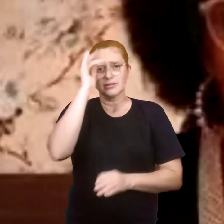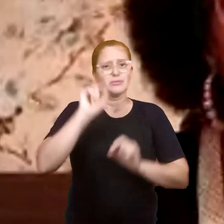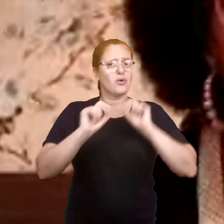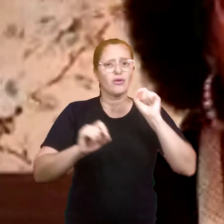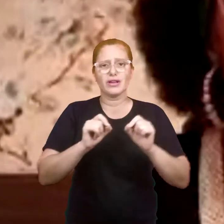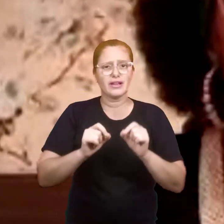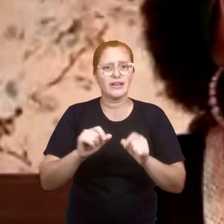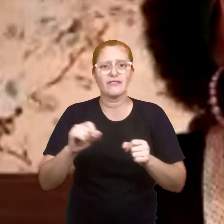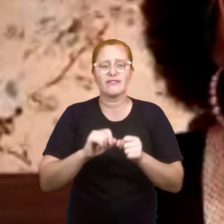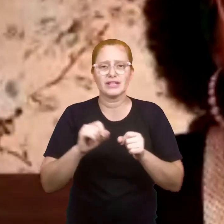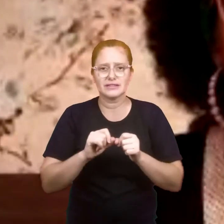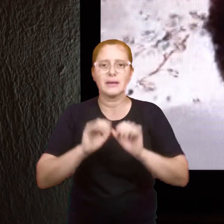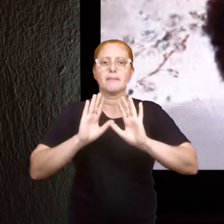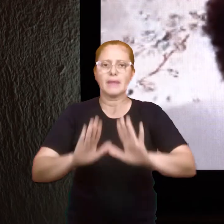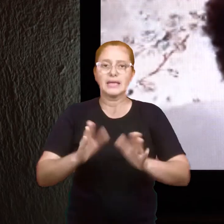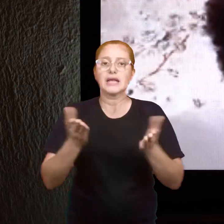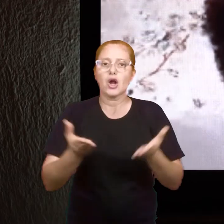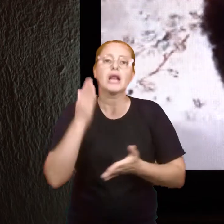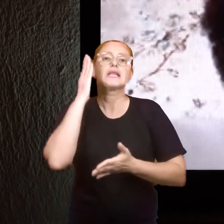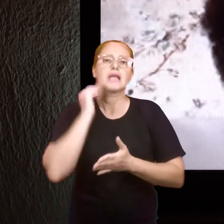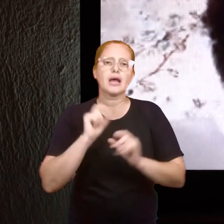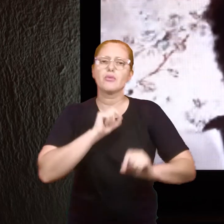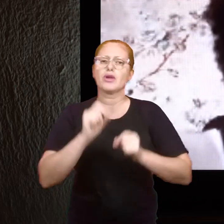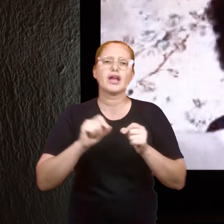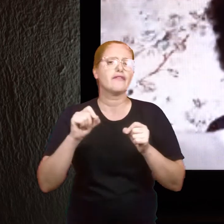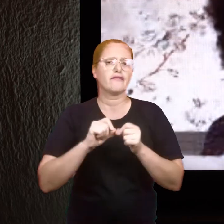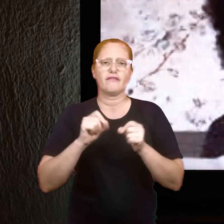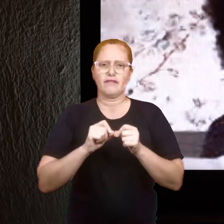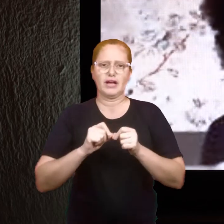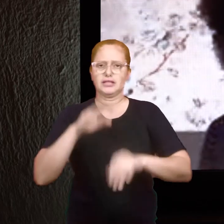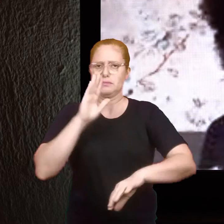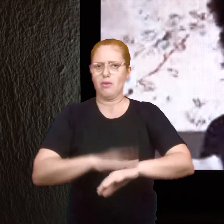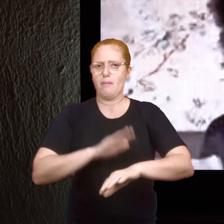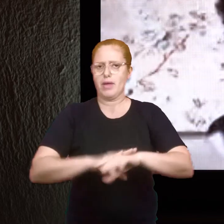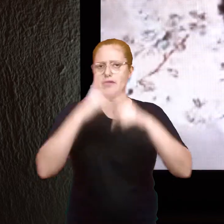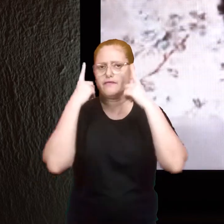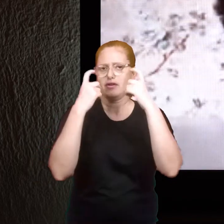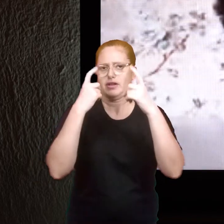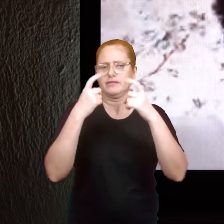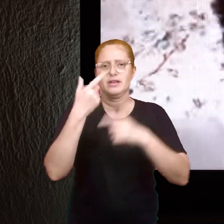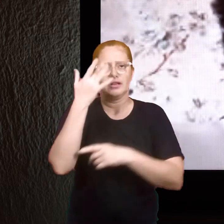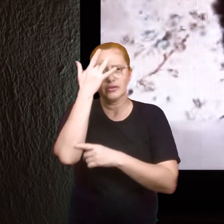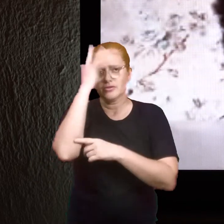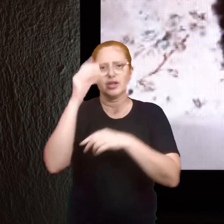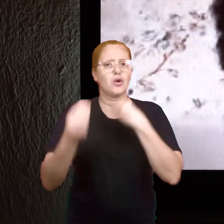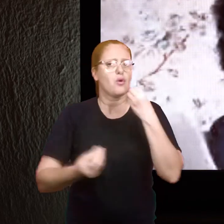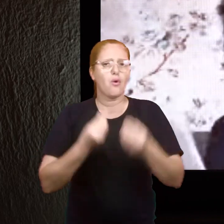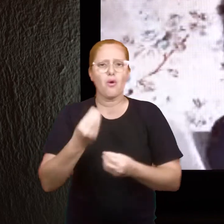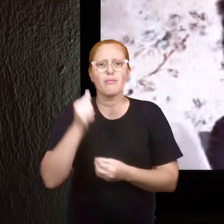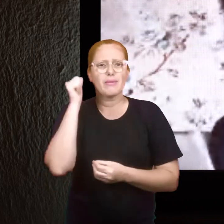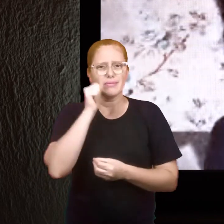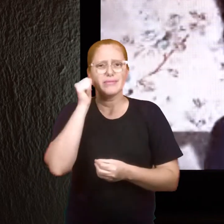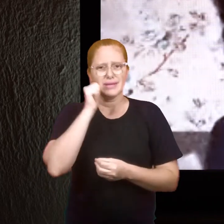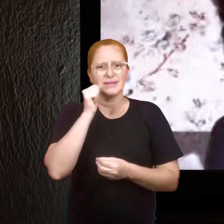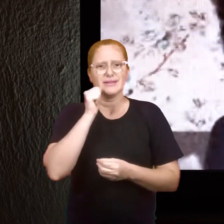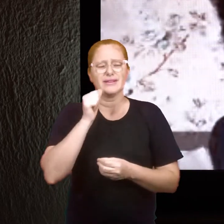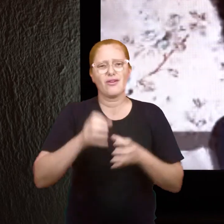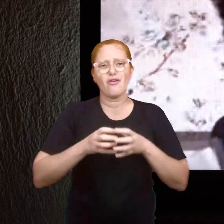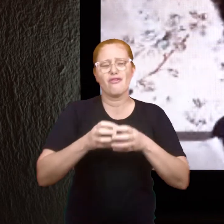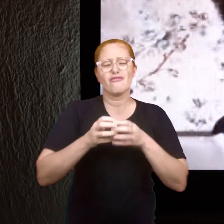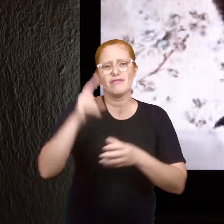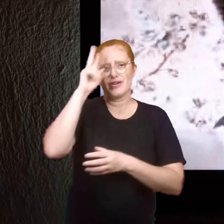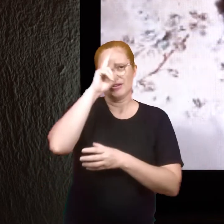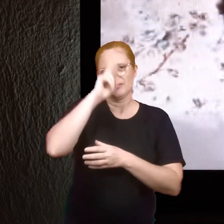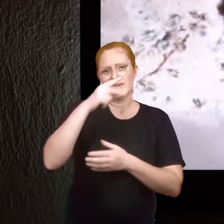fazer em situações como essa. Eu não sei como as outras meninas lidam com essa história, mas eu até hoje não consigo